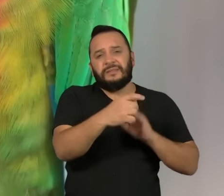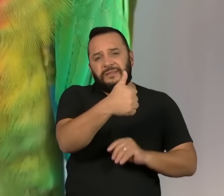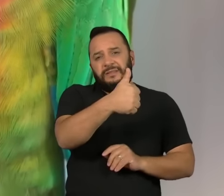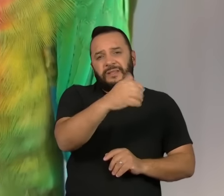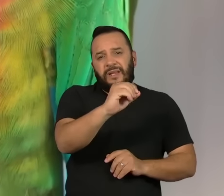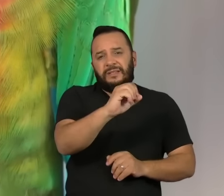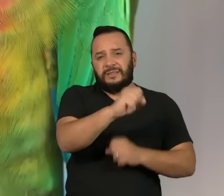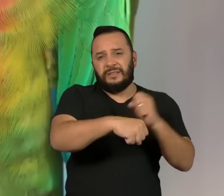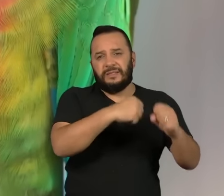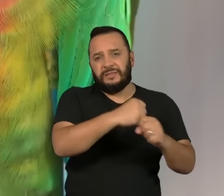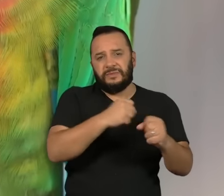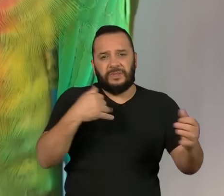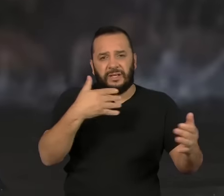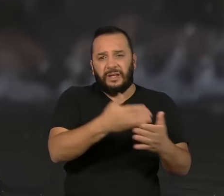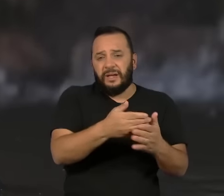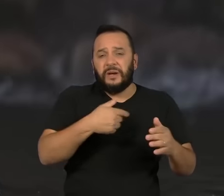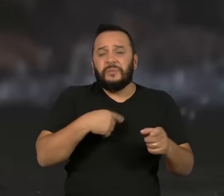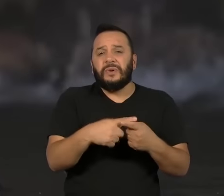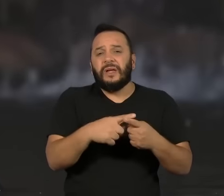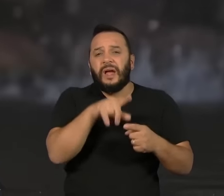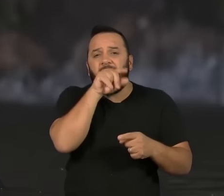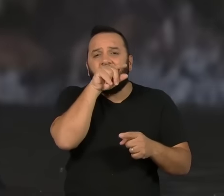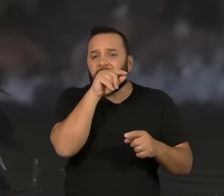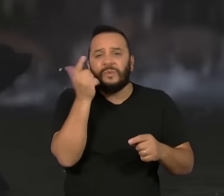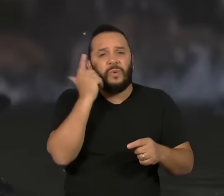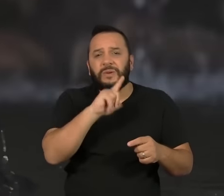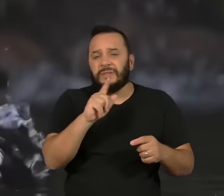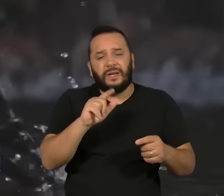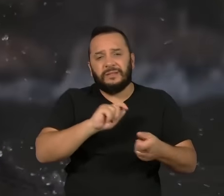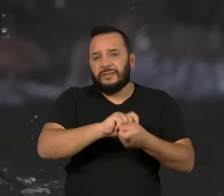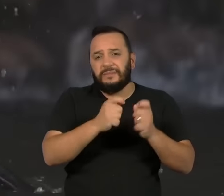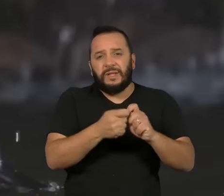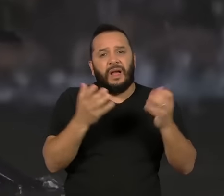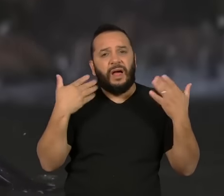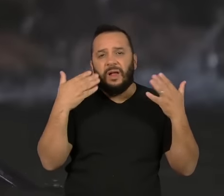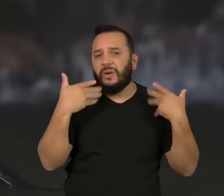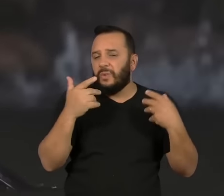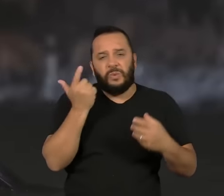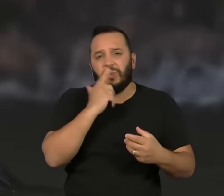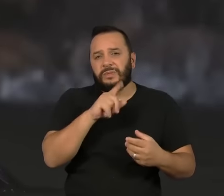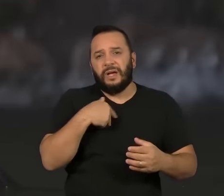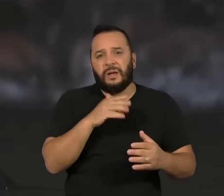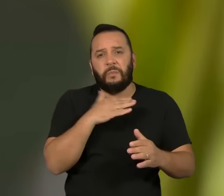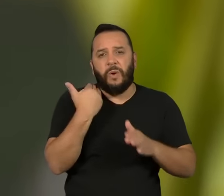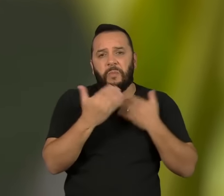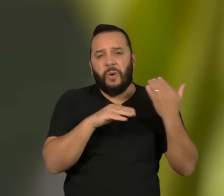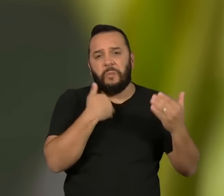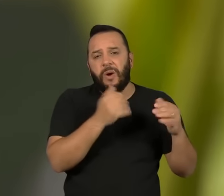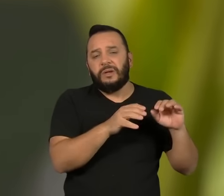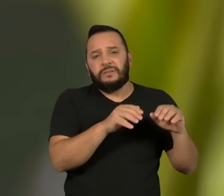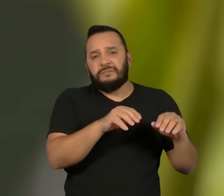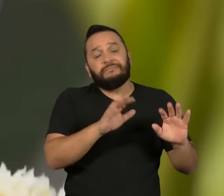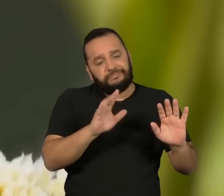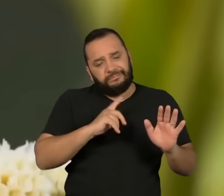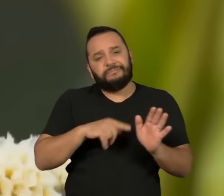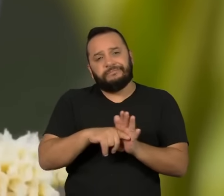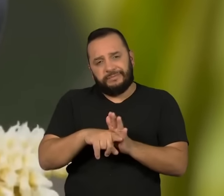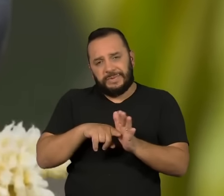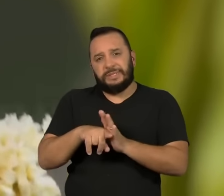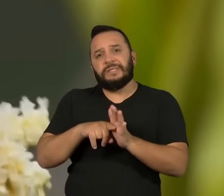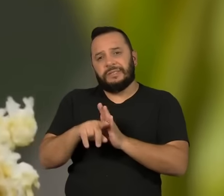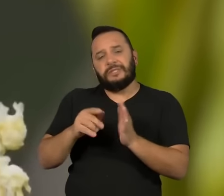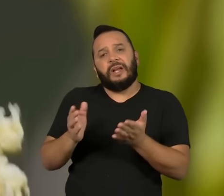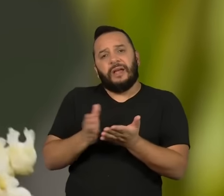espécies não conseguem se adaptar ao calor extremo, como mostra estudo publicado na revista Nature, Ecology and